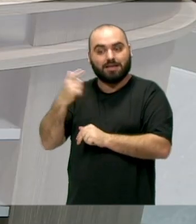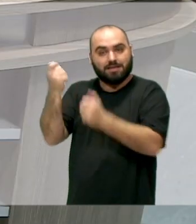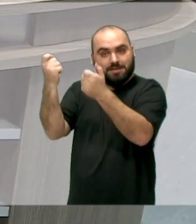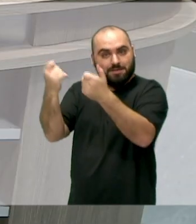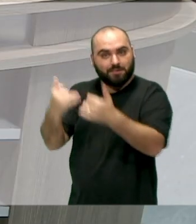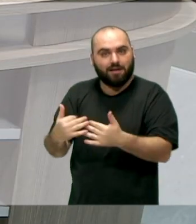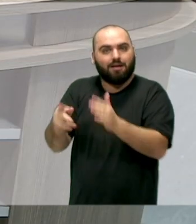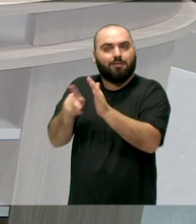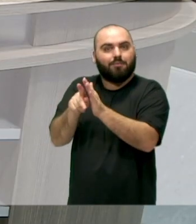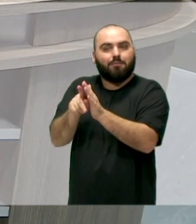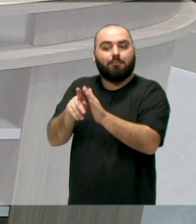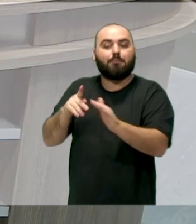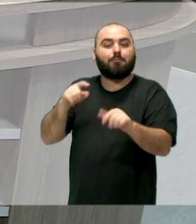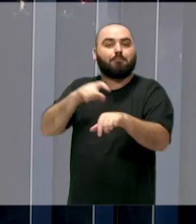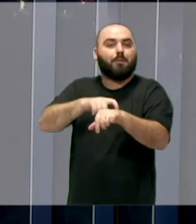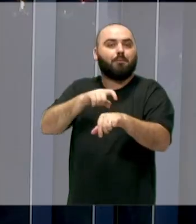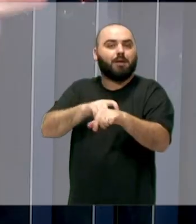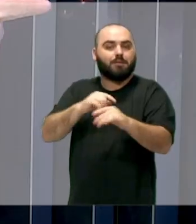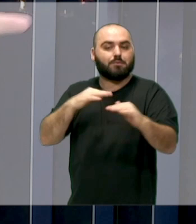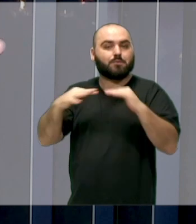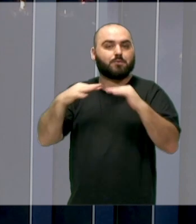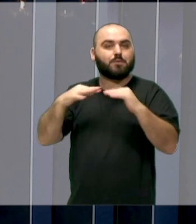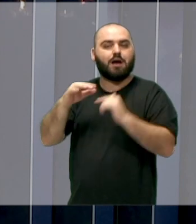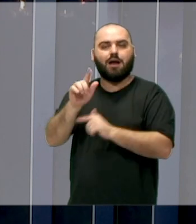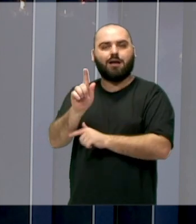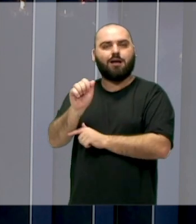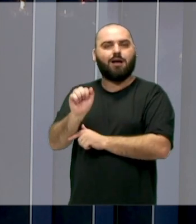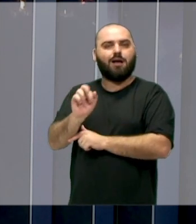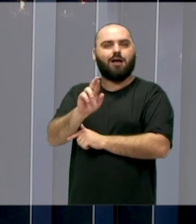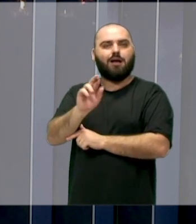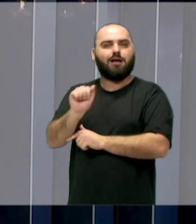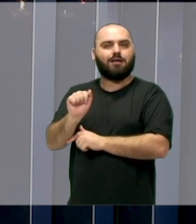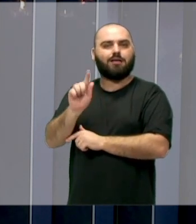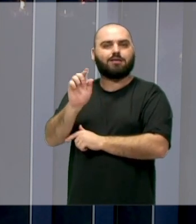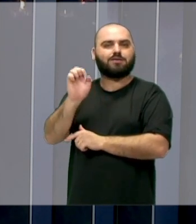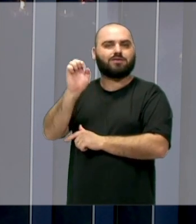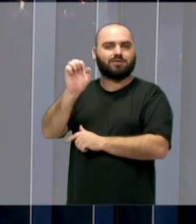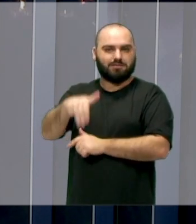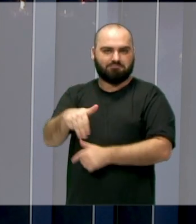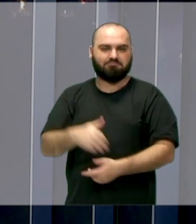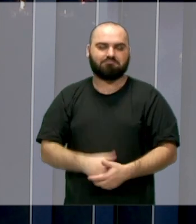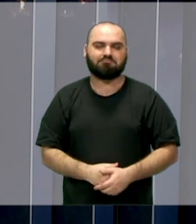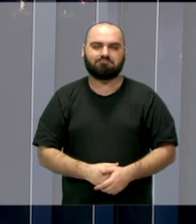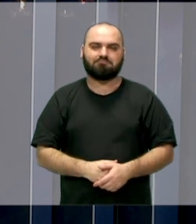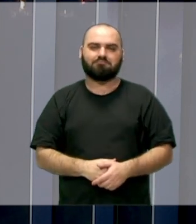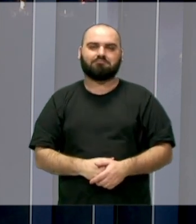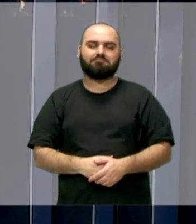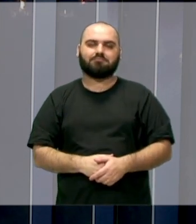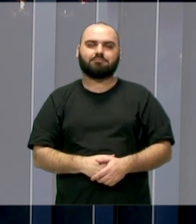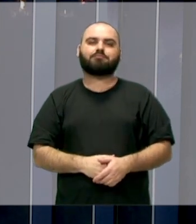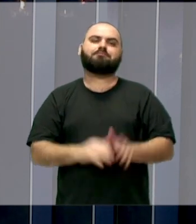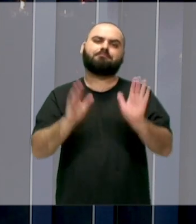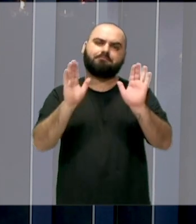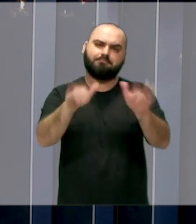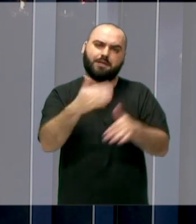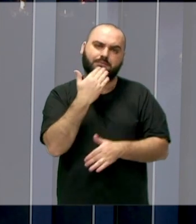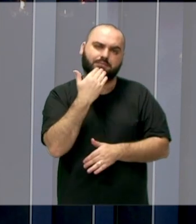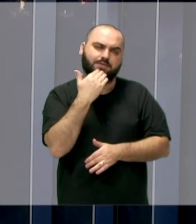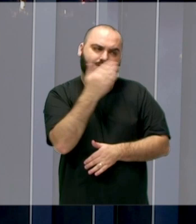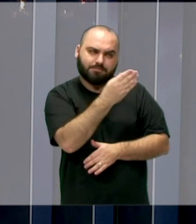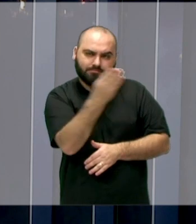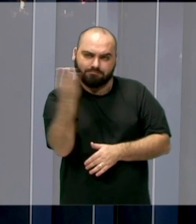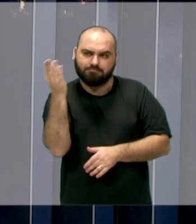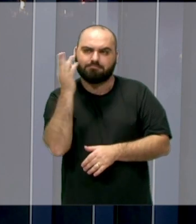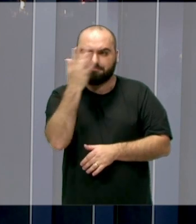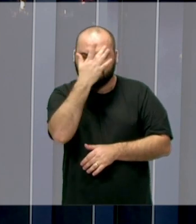pode falar sobre isso. Com certeza a gente vai falar. Mas eu queria, Natália, pedir até para o pessoal, né, que está ali na técnica